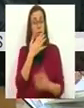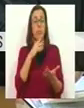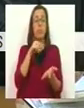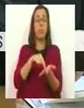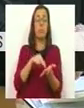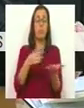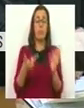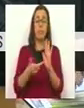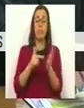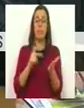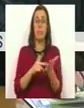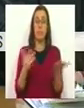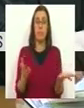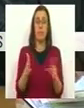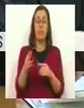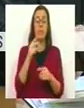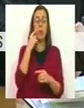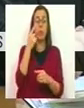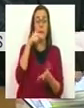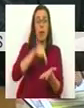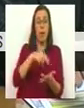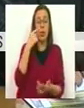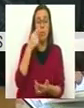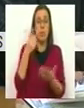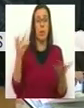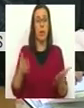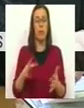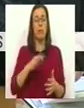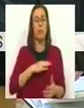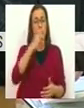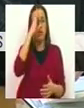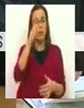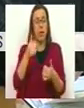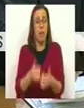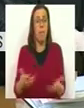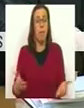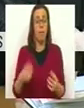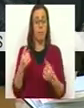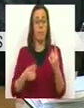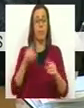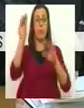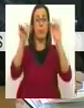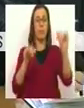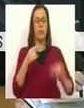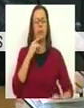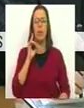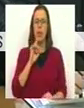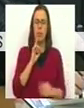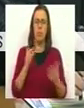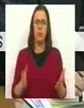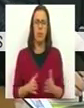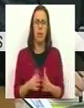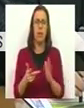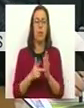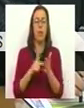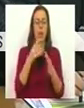a presença de técnicos, com a presença de especialistas. E o senhor sabe muito bem que, em alguns locais, é tão importante ter